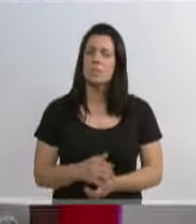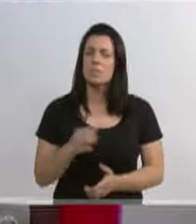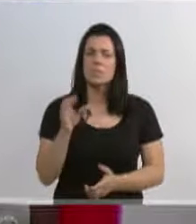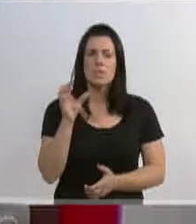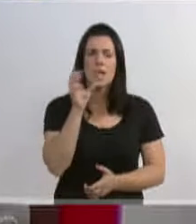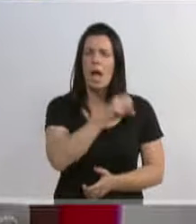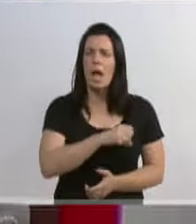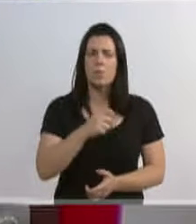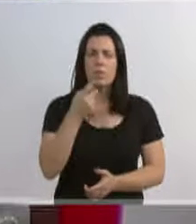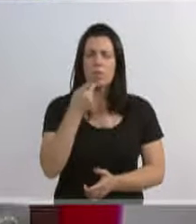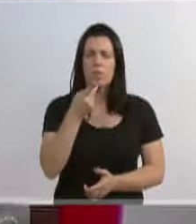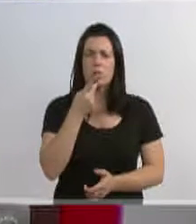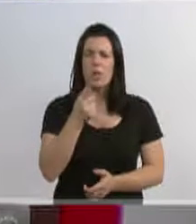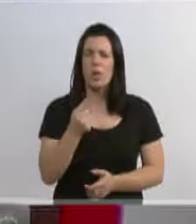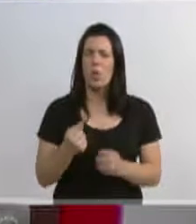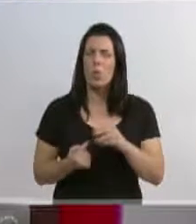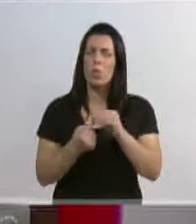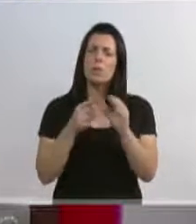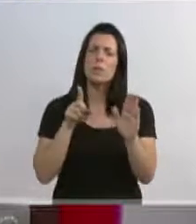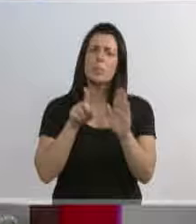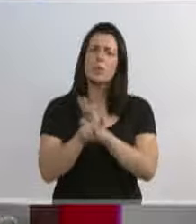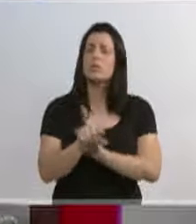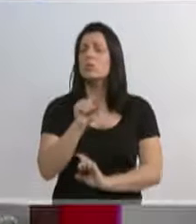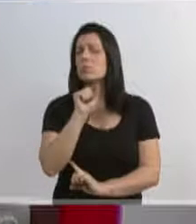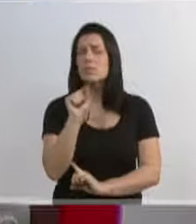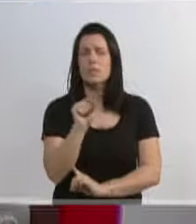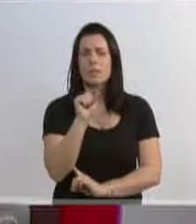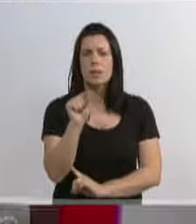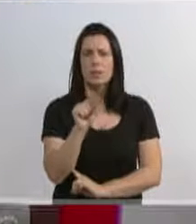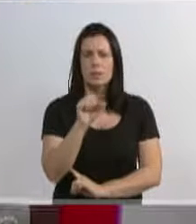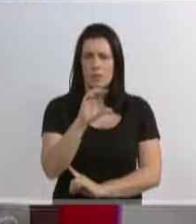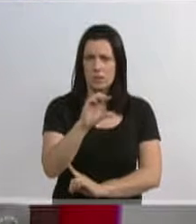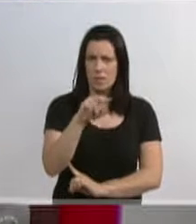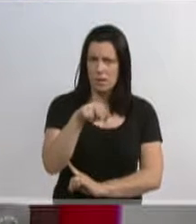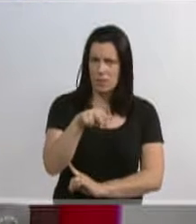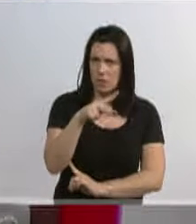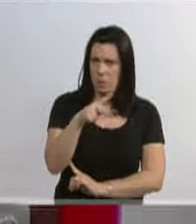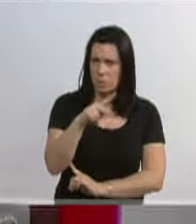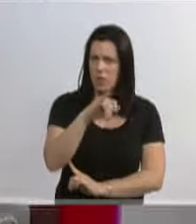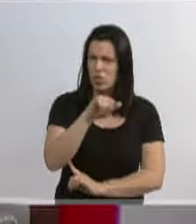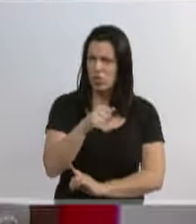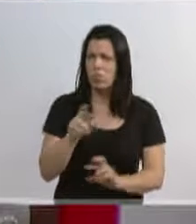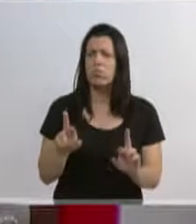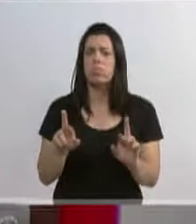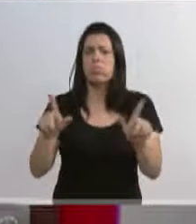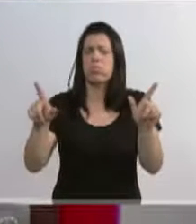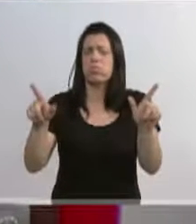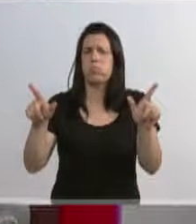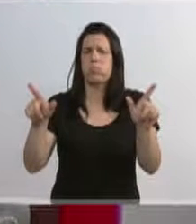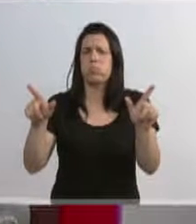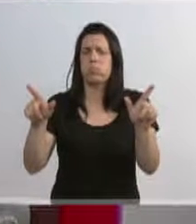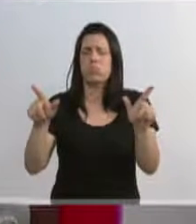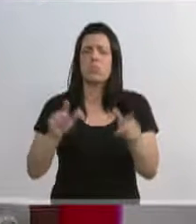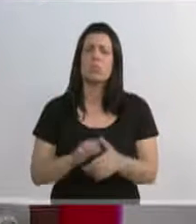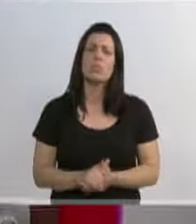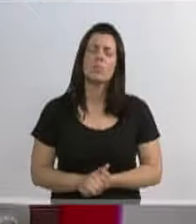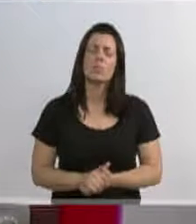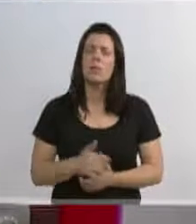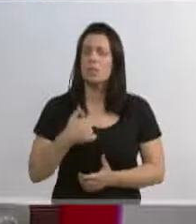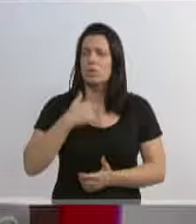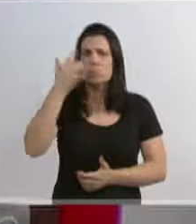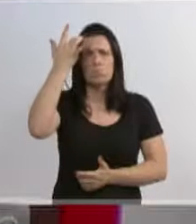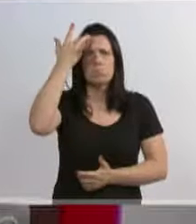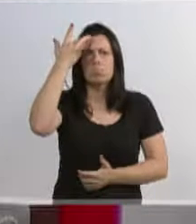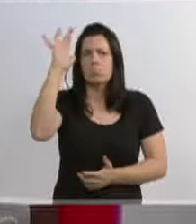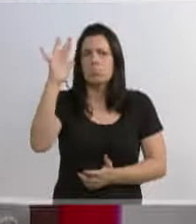vereadorito. Eu só tinha um questionamento a fazer, CNPJs diferentes, né? E o que eu não